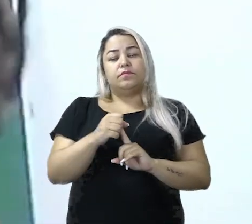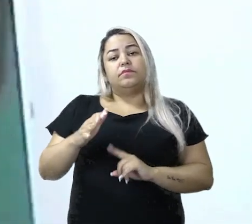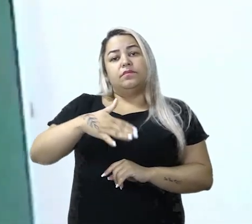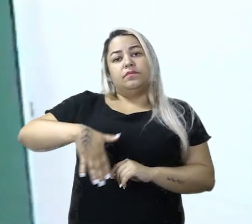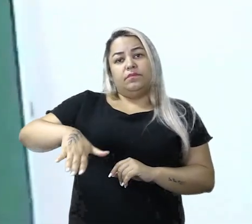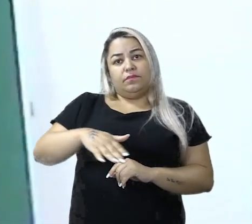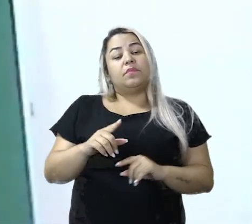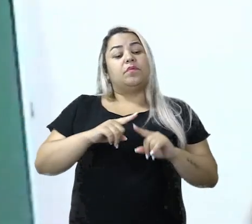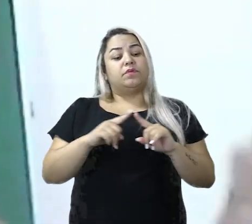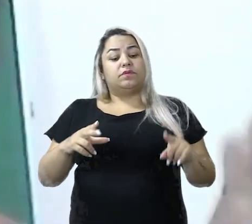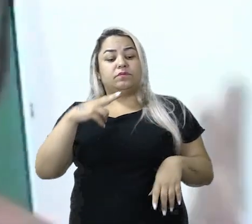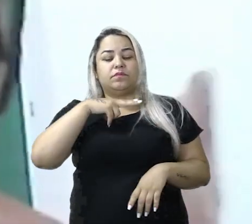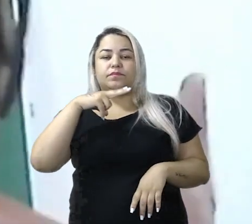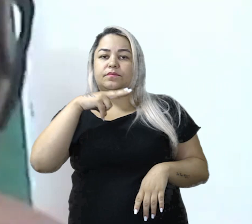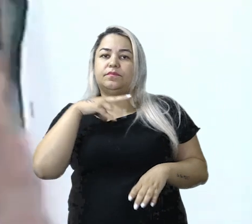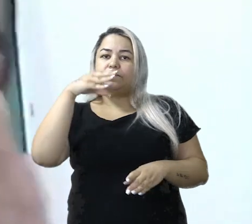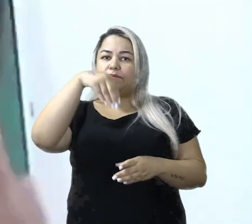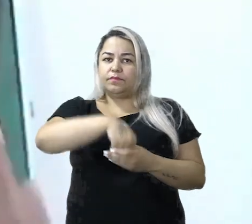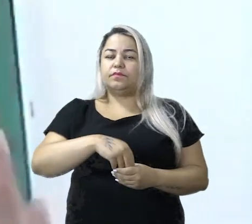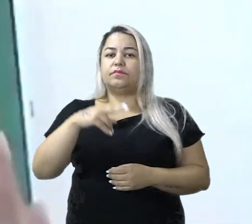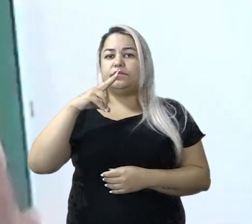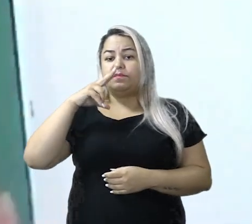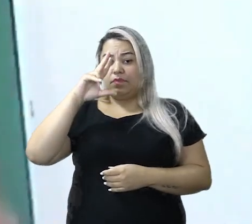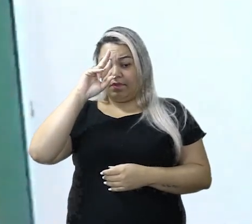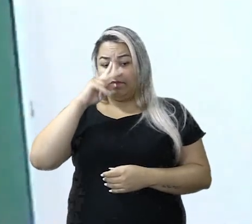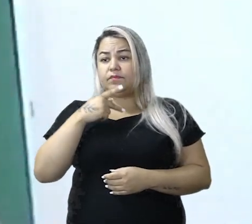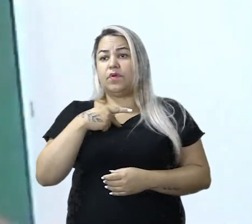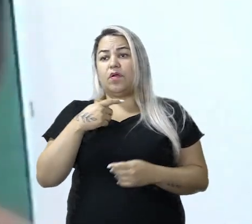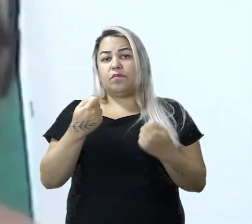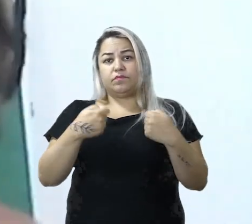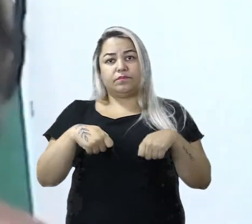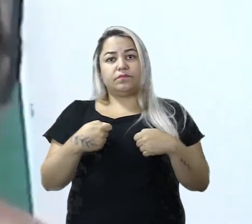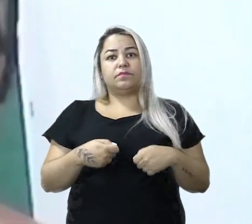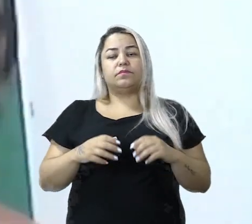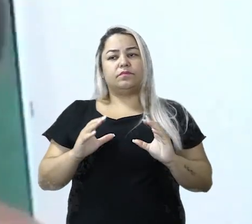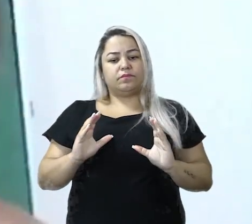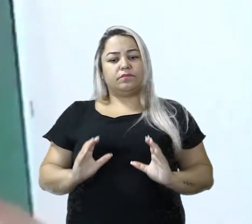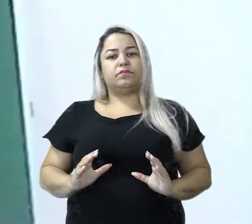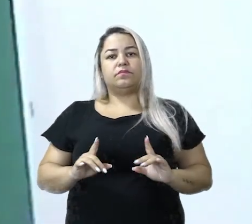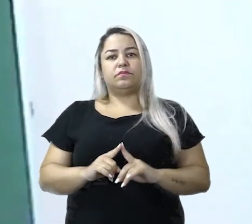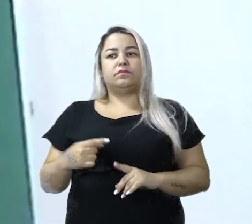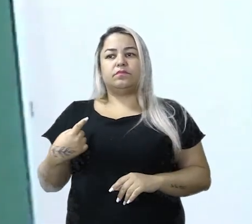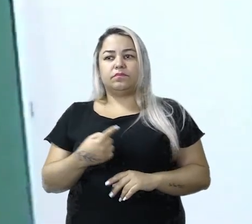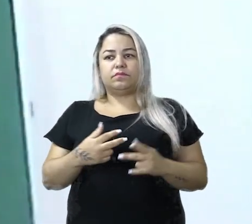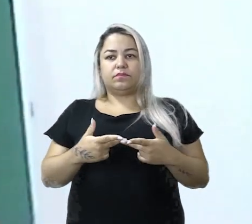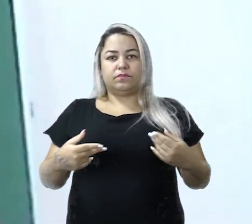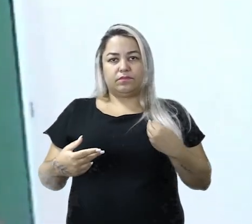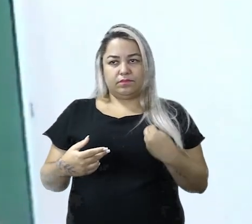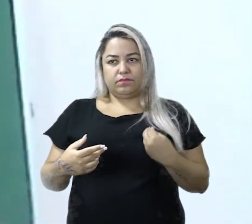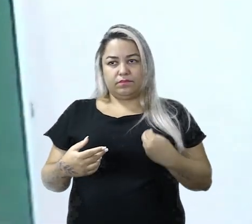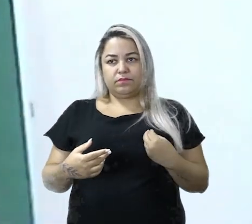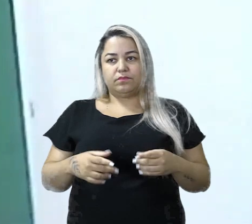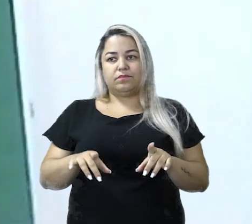falando de uma sociedade no geral, mas de suas particularidades, e dentro da minha individualidade eu preciso me posicionar, porque tem coisas que só